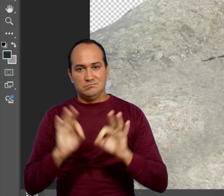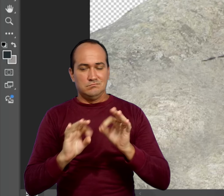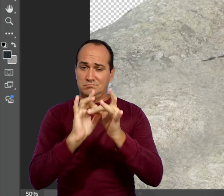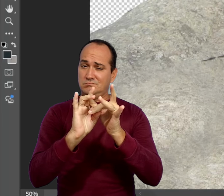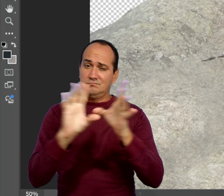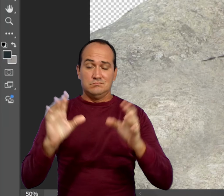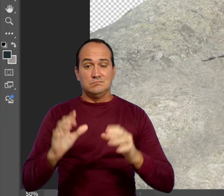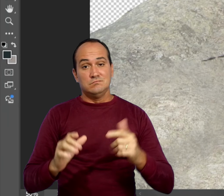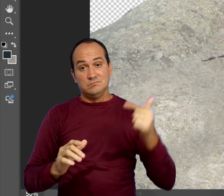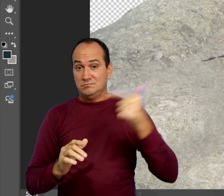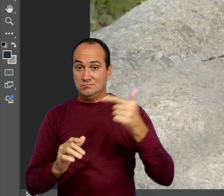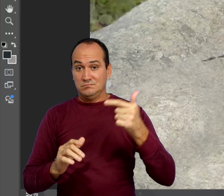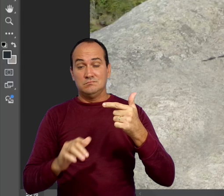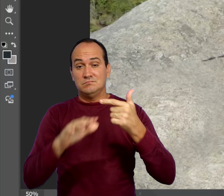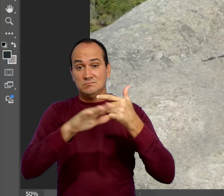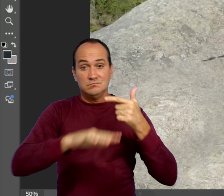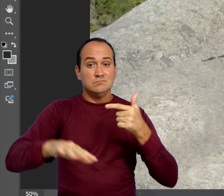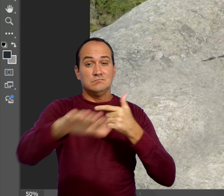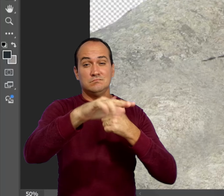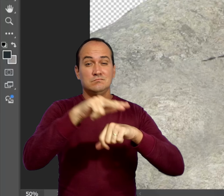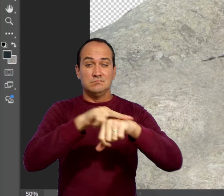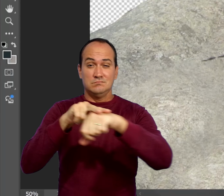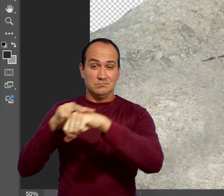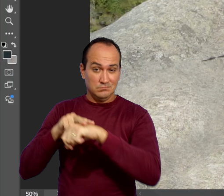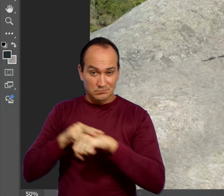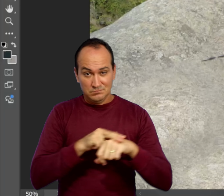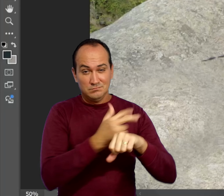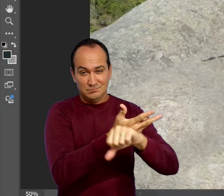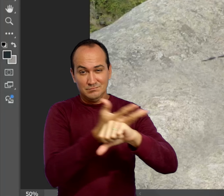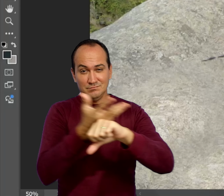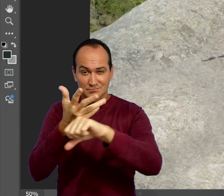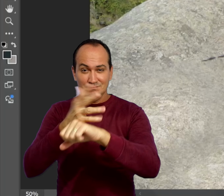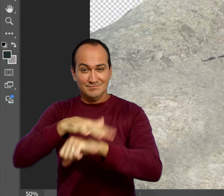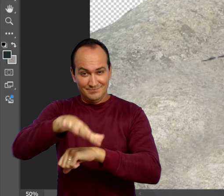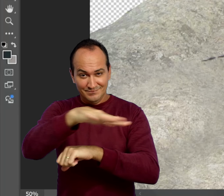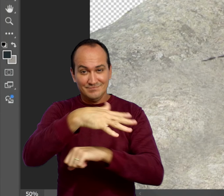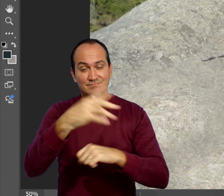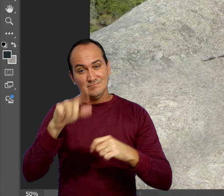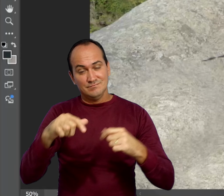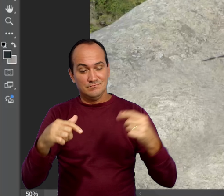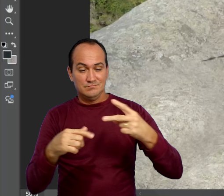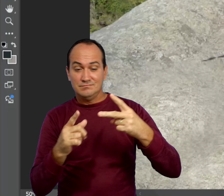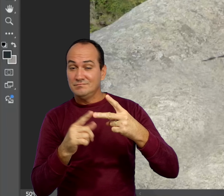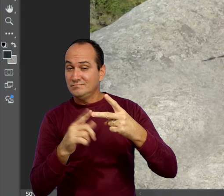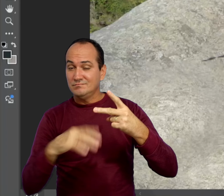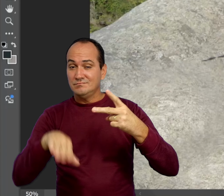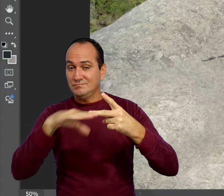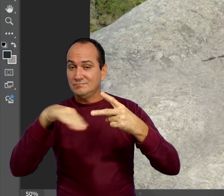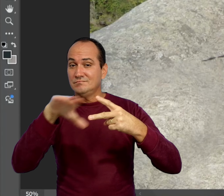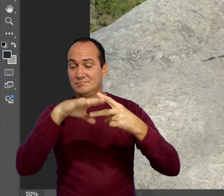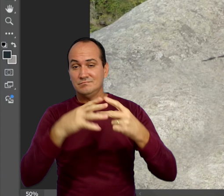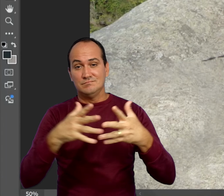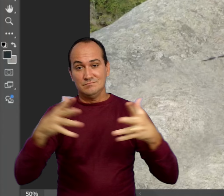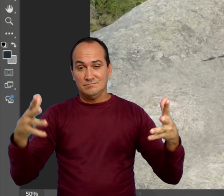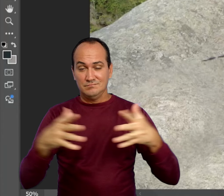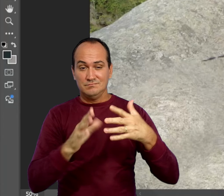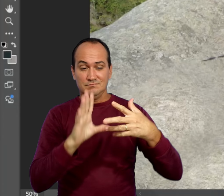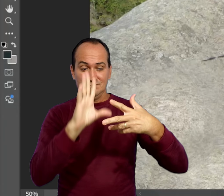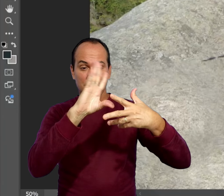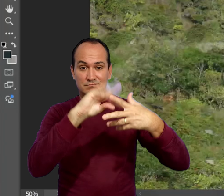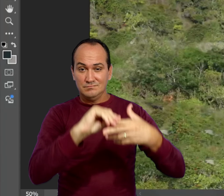Essa segunda parte da imagem aqui, ó, que é a parte da área verde, digamos assim, ela que seria a segunda camada, eu também estendi.